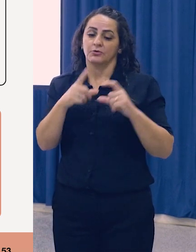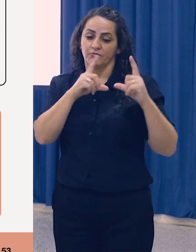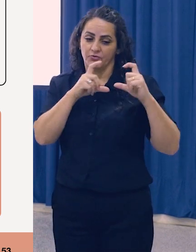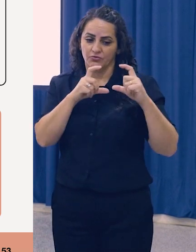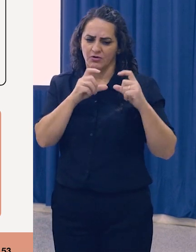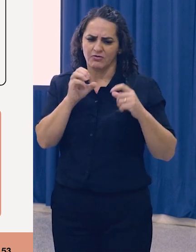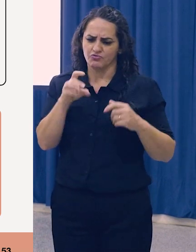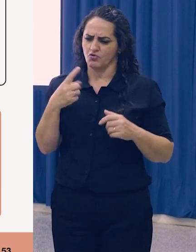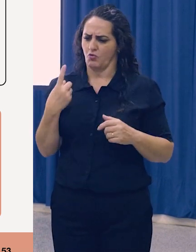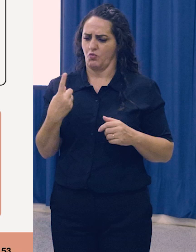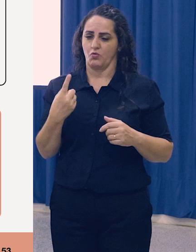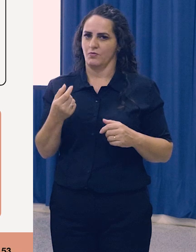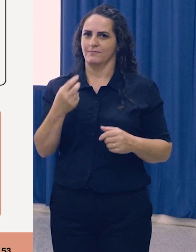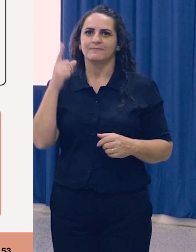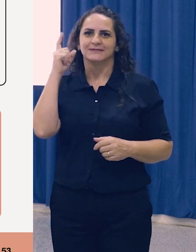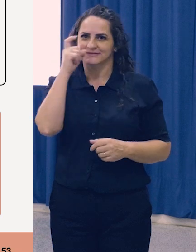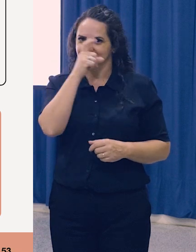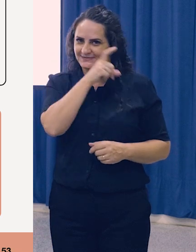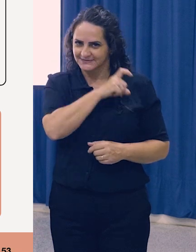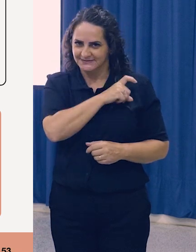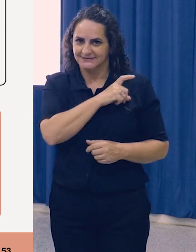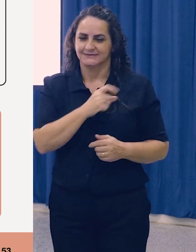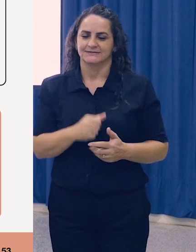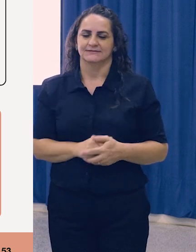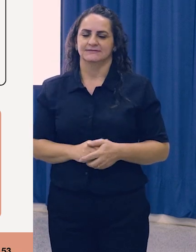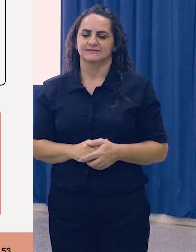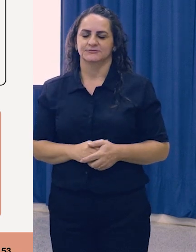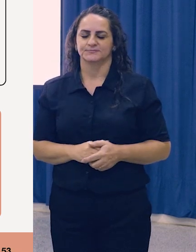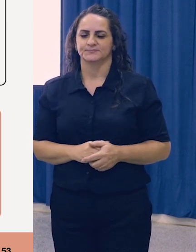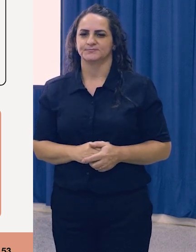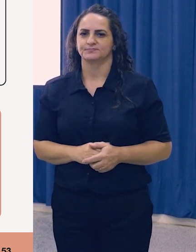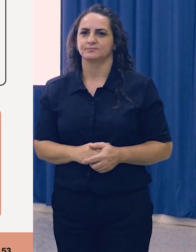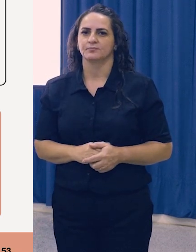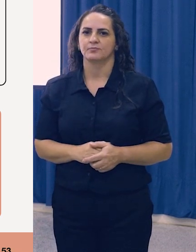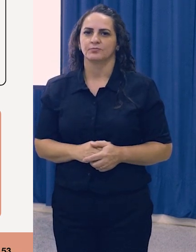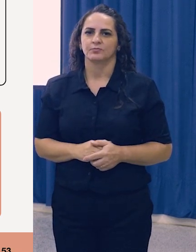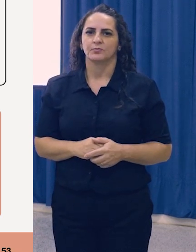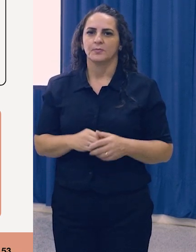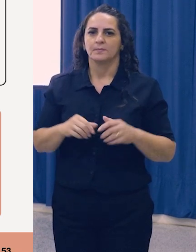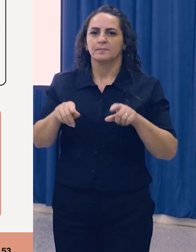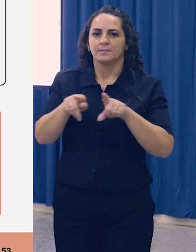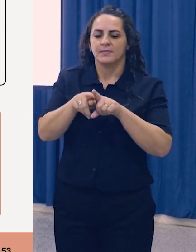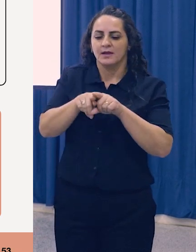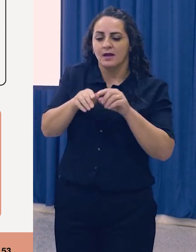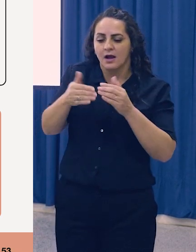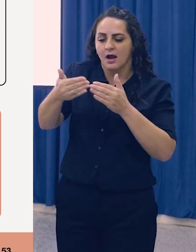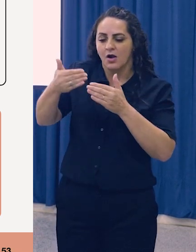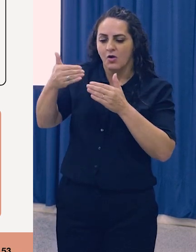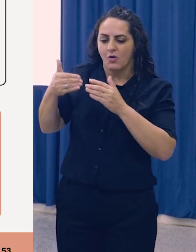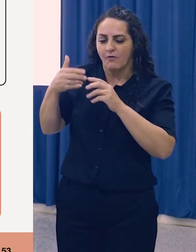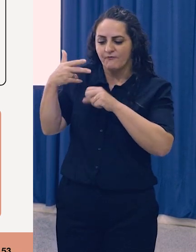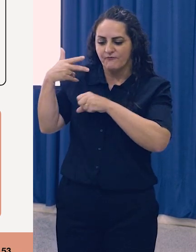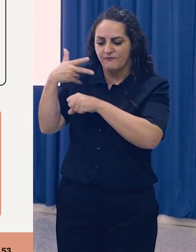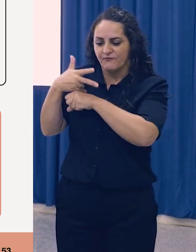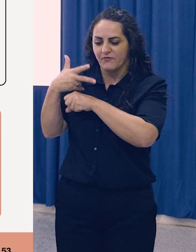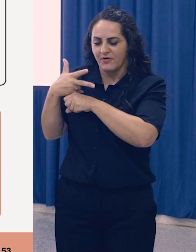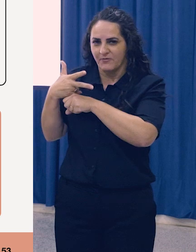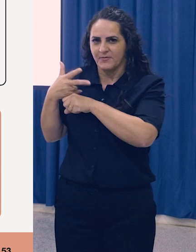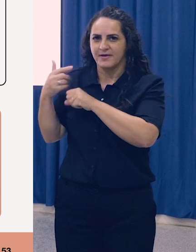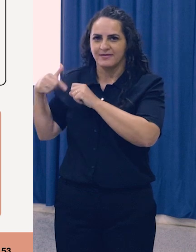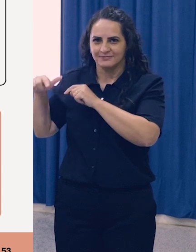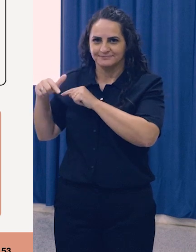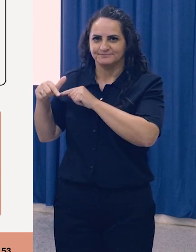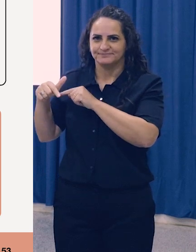Por que o câmera tem assistente e o fotógrafo still não tem? O making off. Então, assim, uma pessoa para foto, uma pessoa